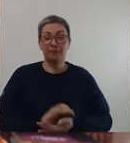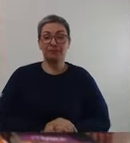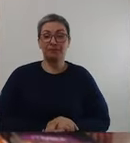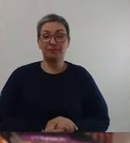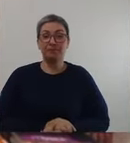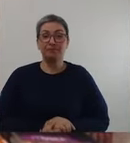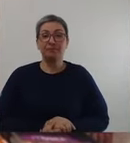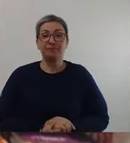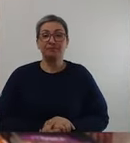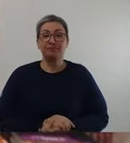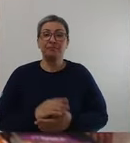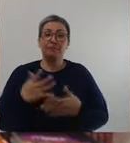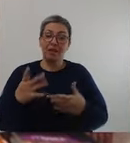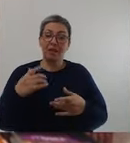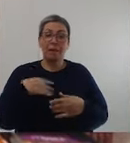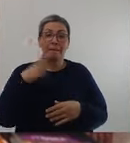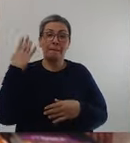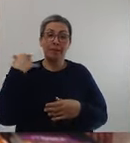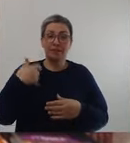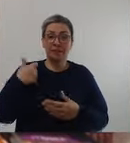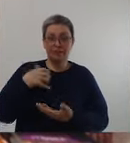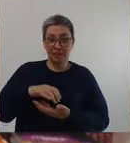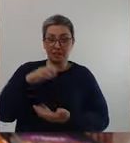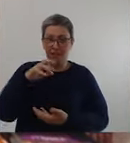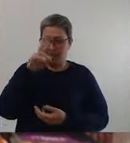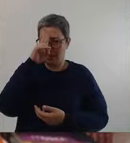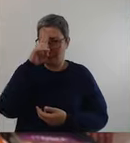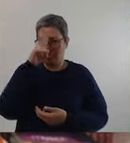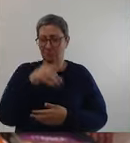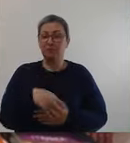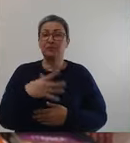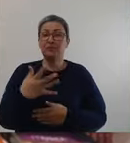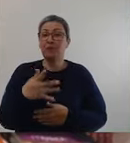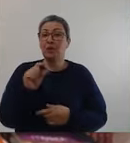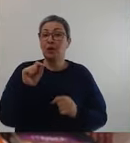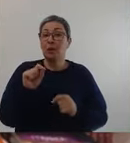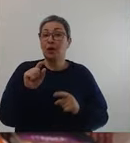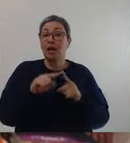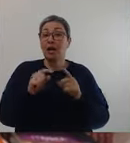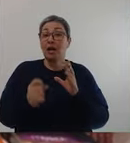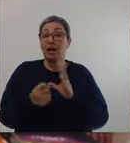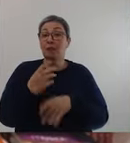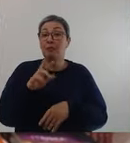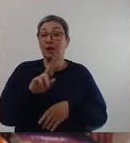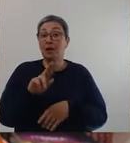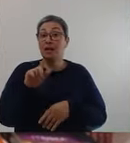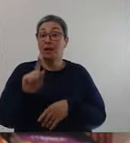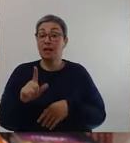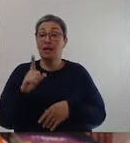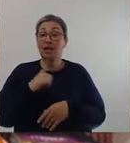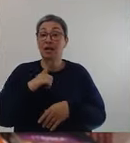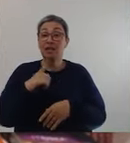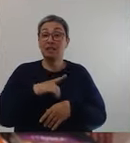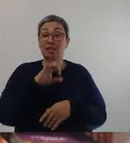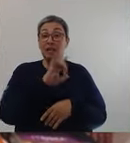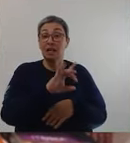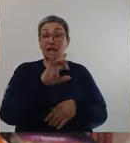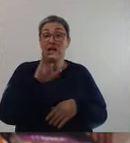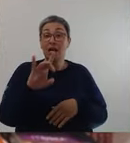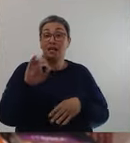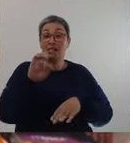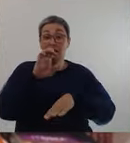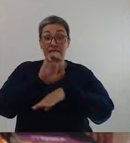a digital, né? Quem é mais antiguinho vai lembrar disso. Detalhe, a emissão do RG ela é feita por